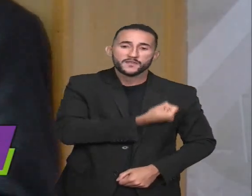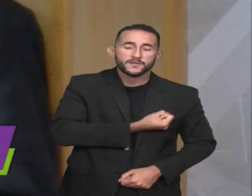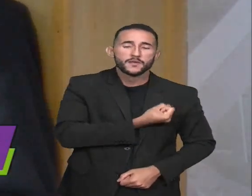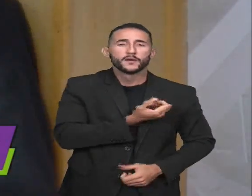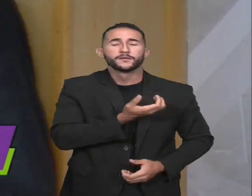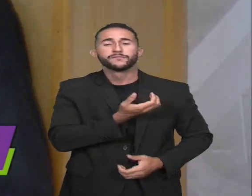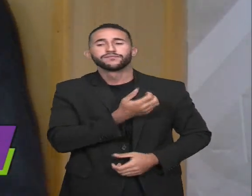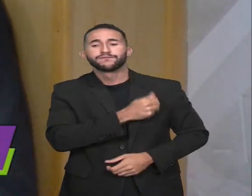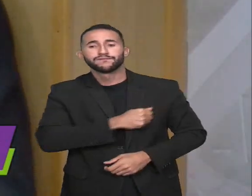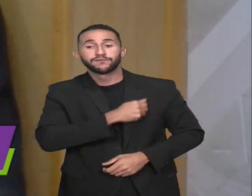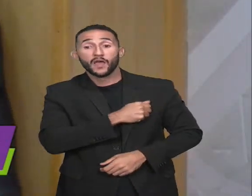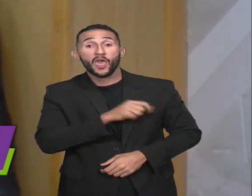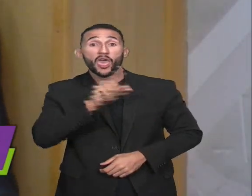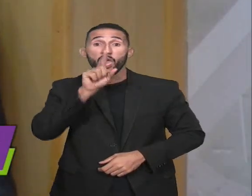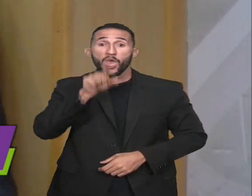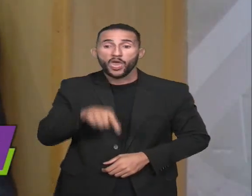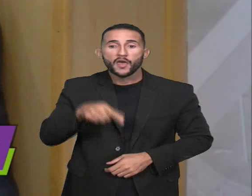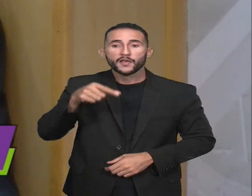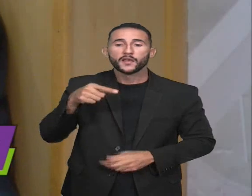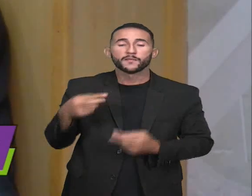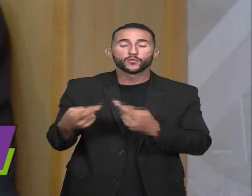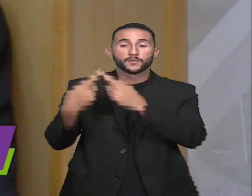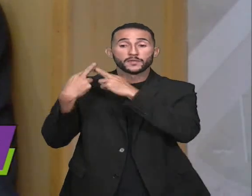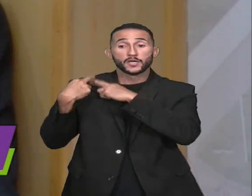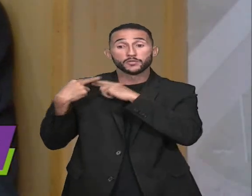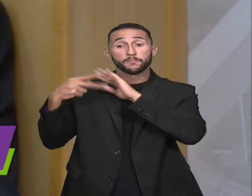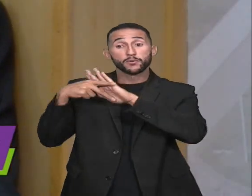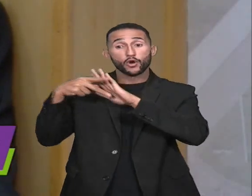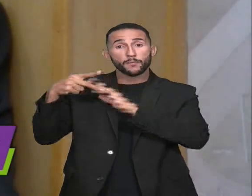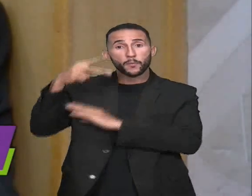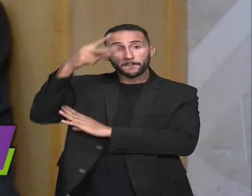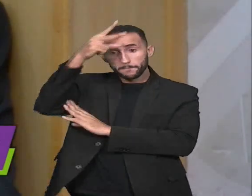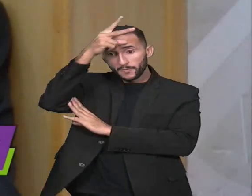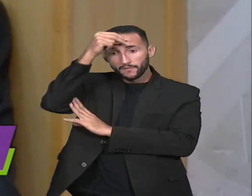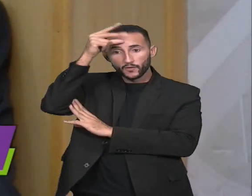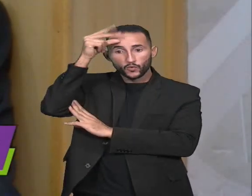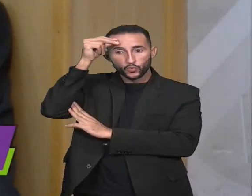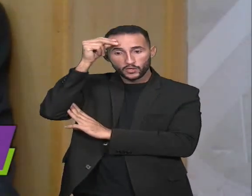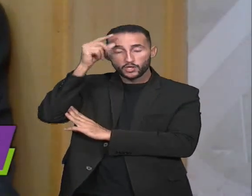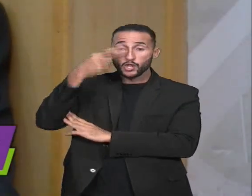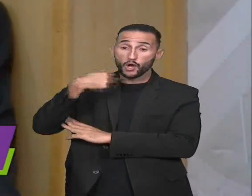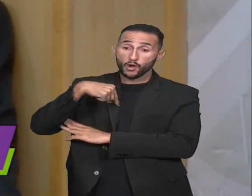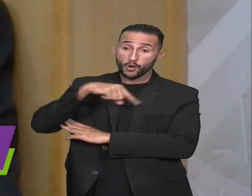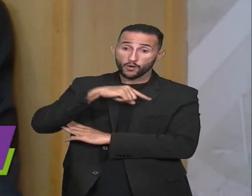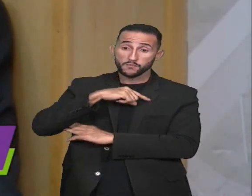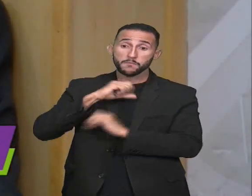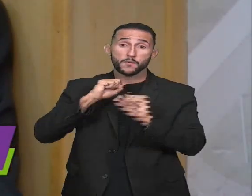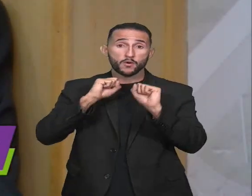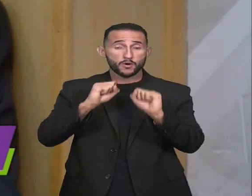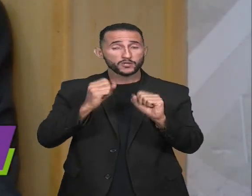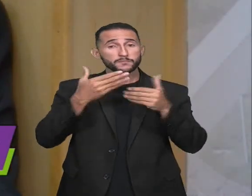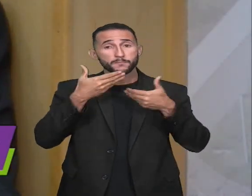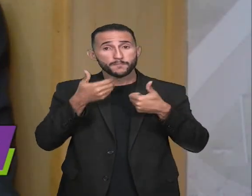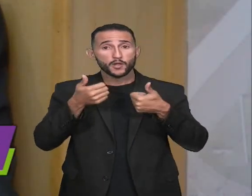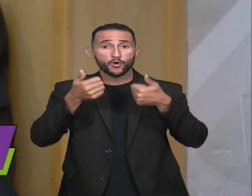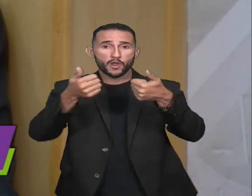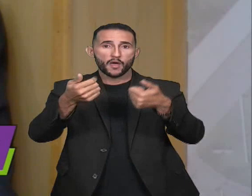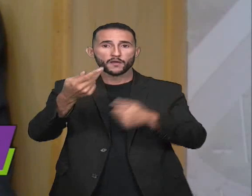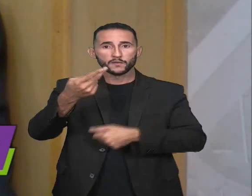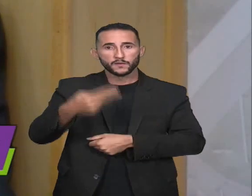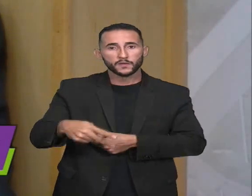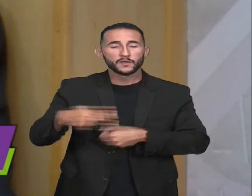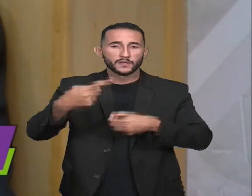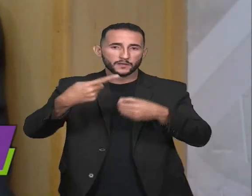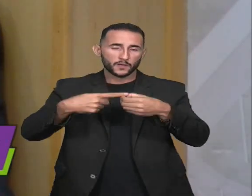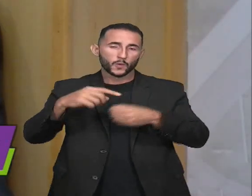exames é competência do município então é uma coisa também que a gente eh poderia ampliar na cidade de Osasco Apesar que